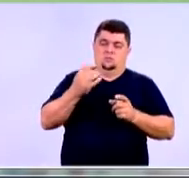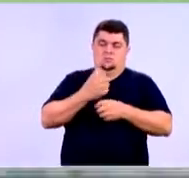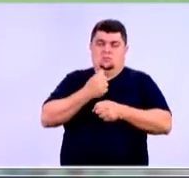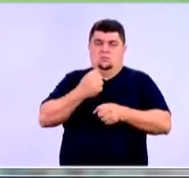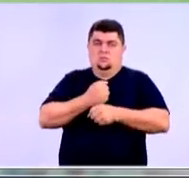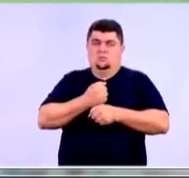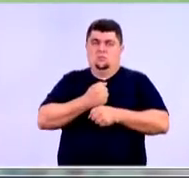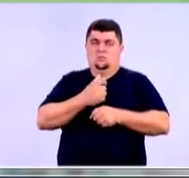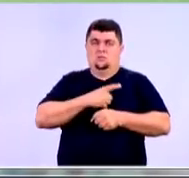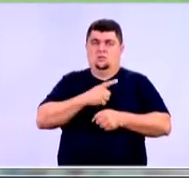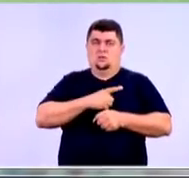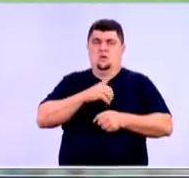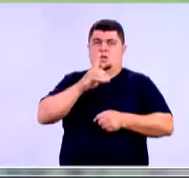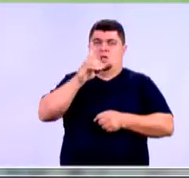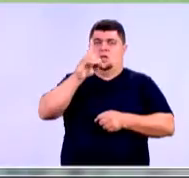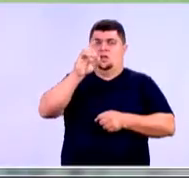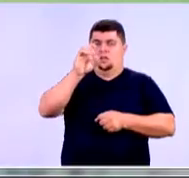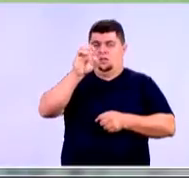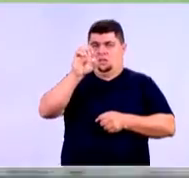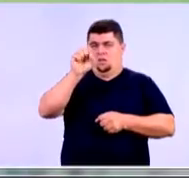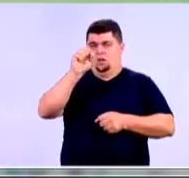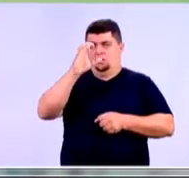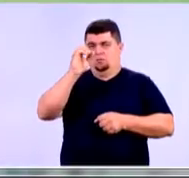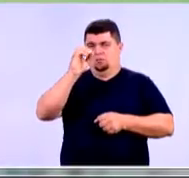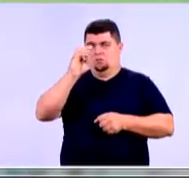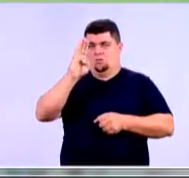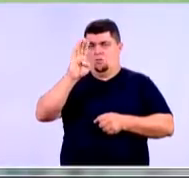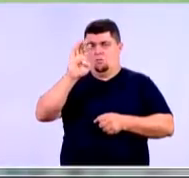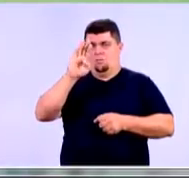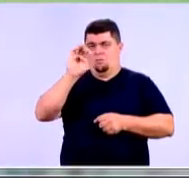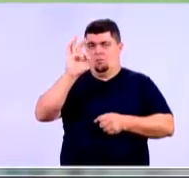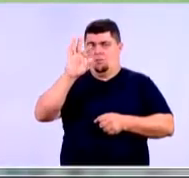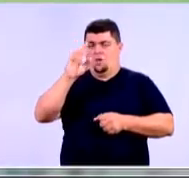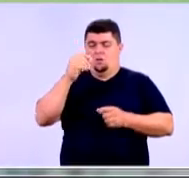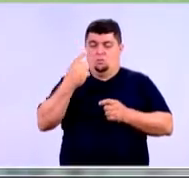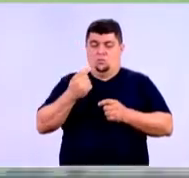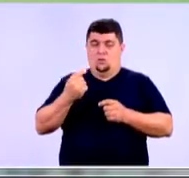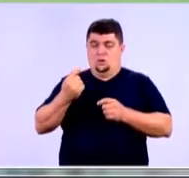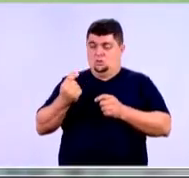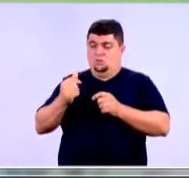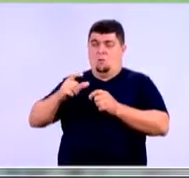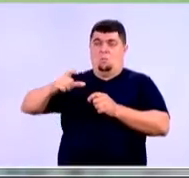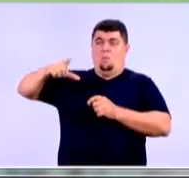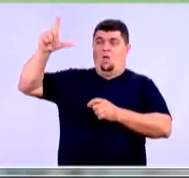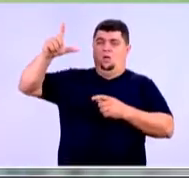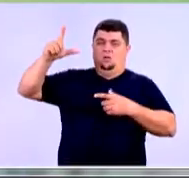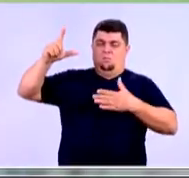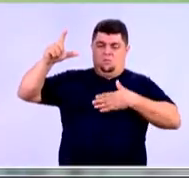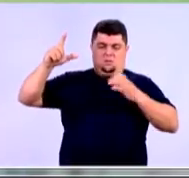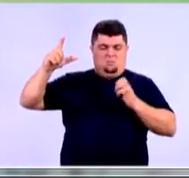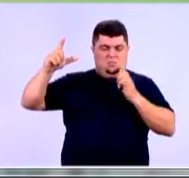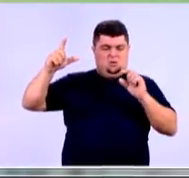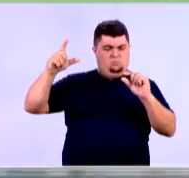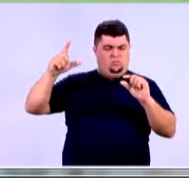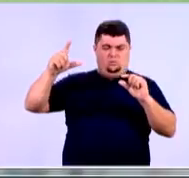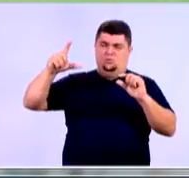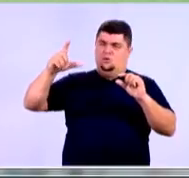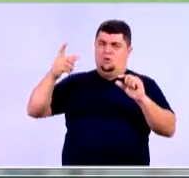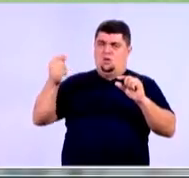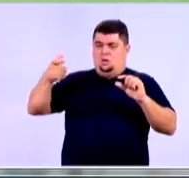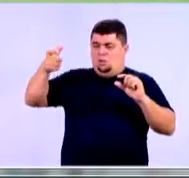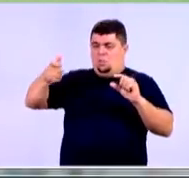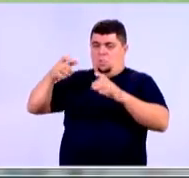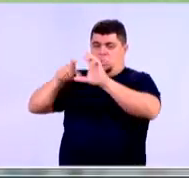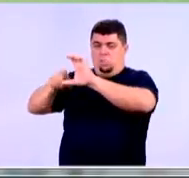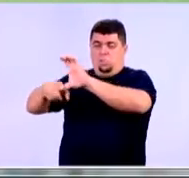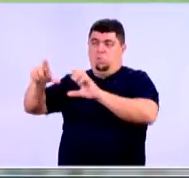estar descoberto. Isso ocorre quando as dívidas são maiores do que o capital, representando dificuldades na